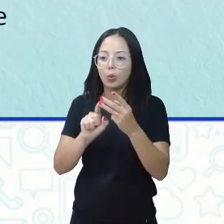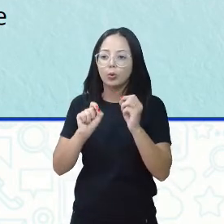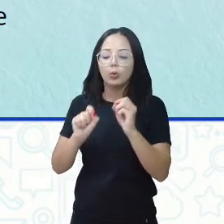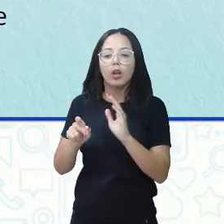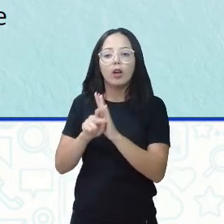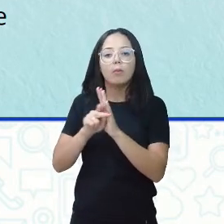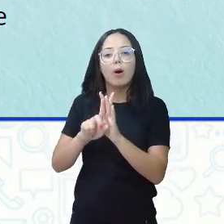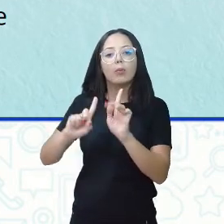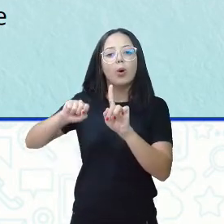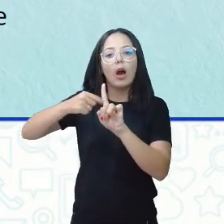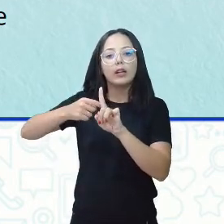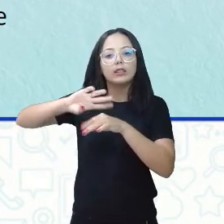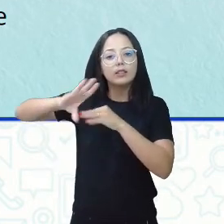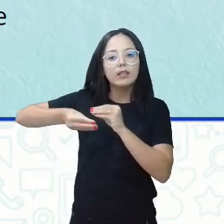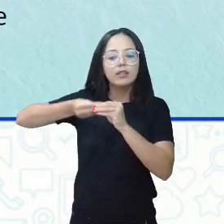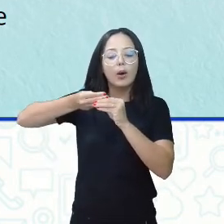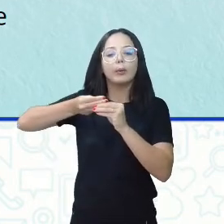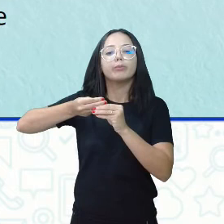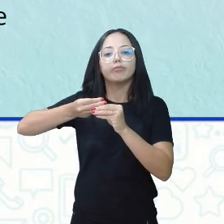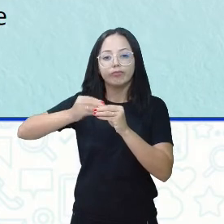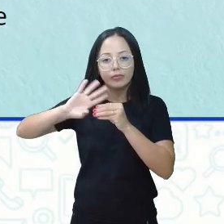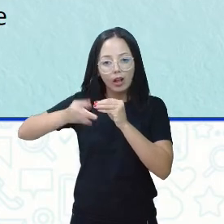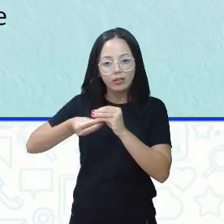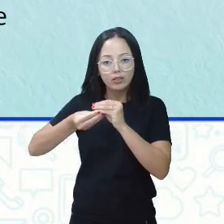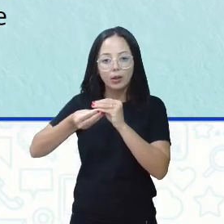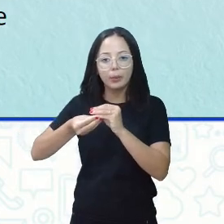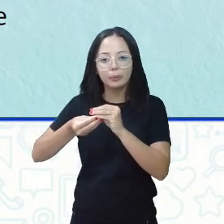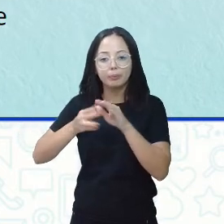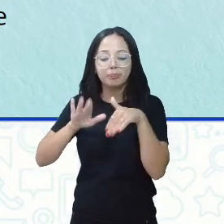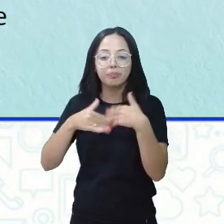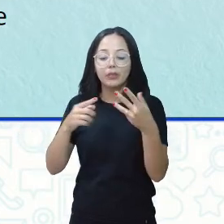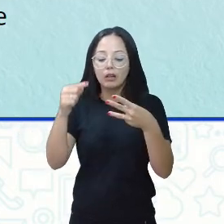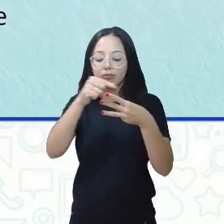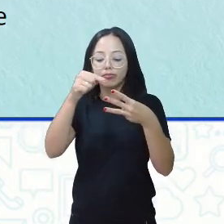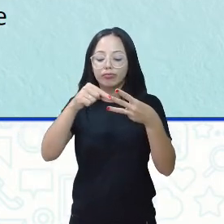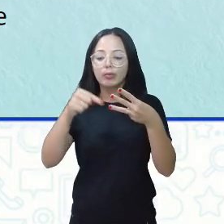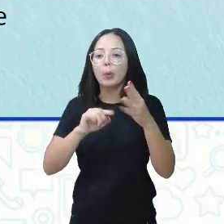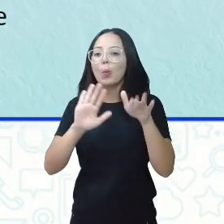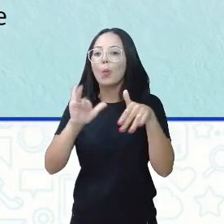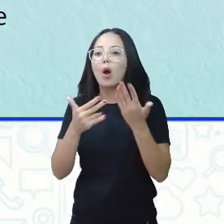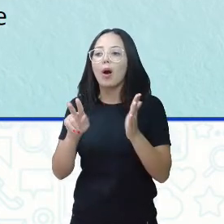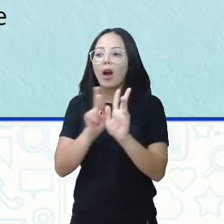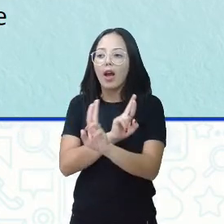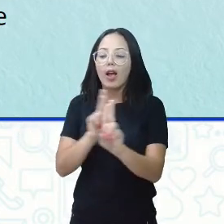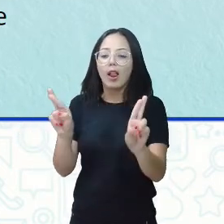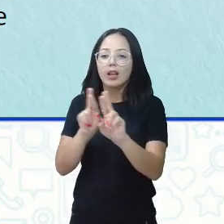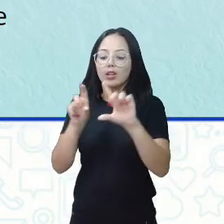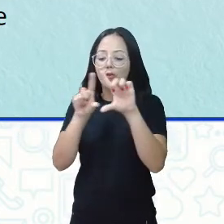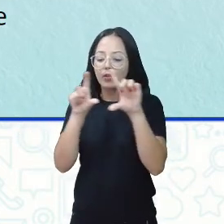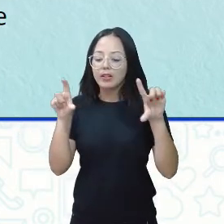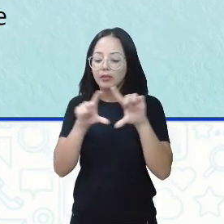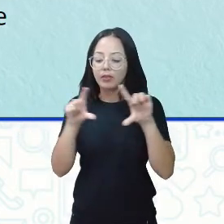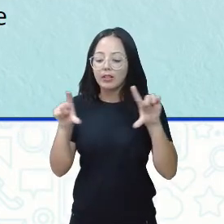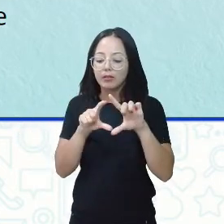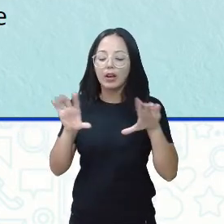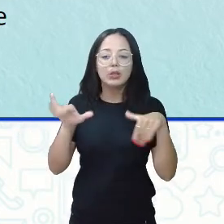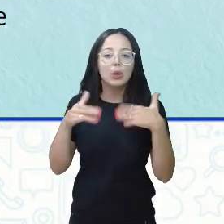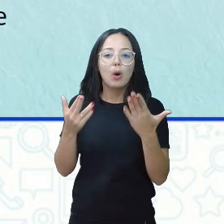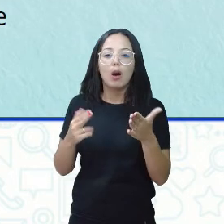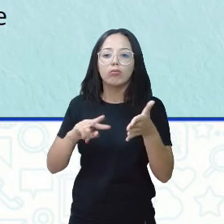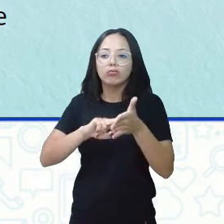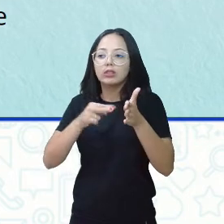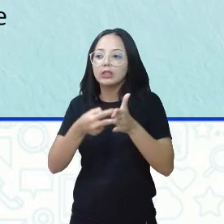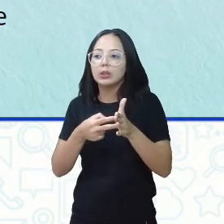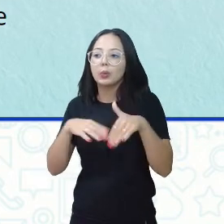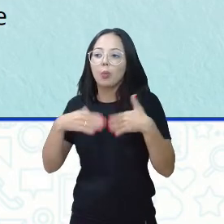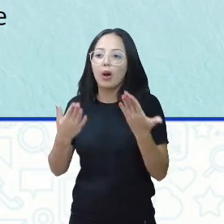proporcionalidade. A3, exprime noção de adição. Qual será aí cada frase? Qual será o sentido empregado a